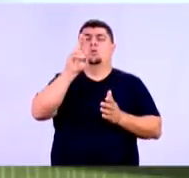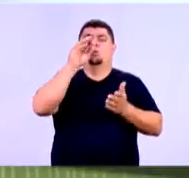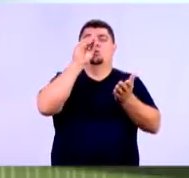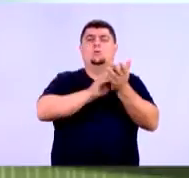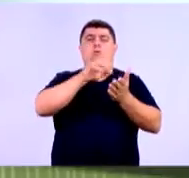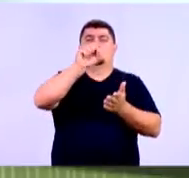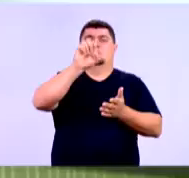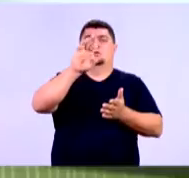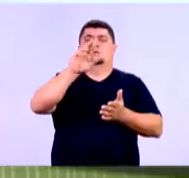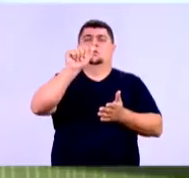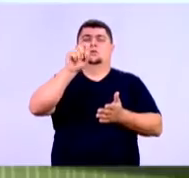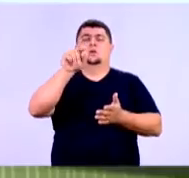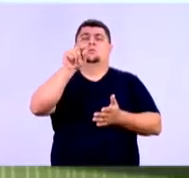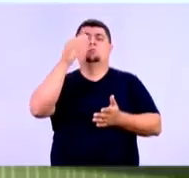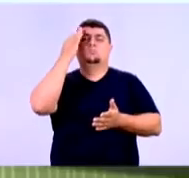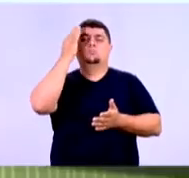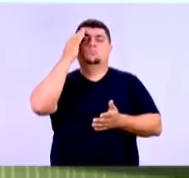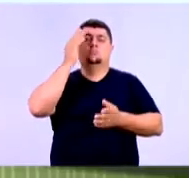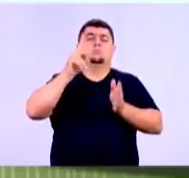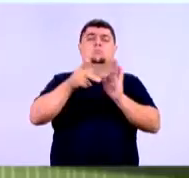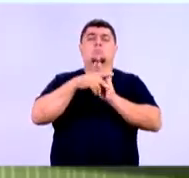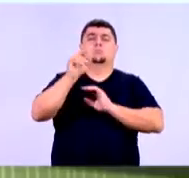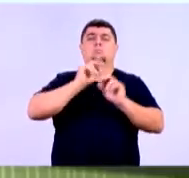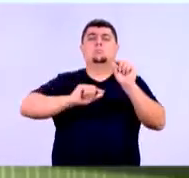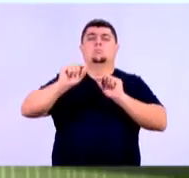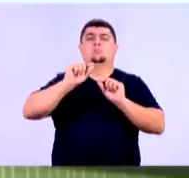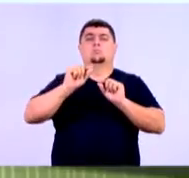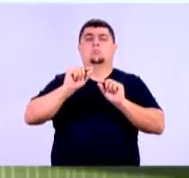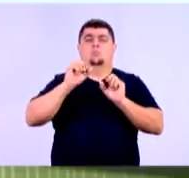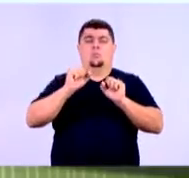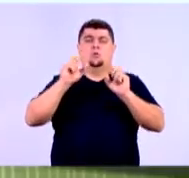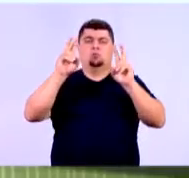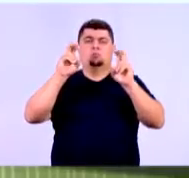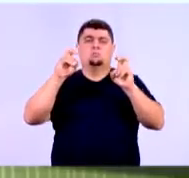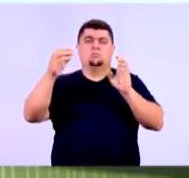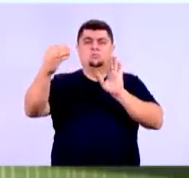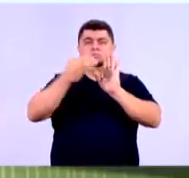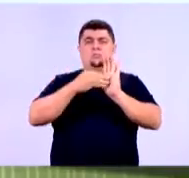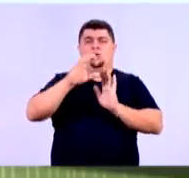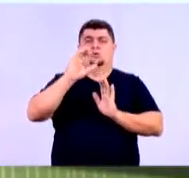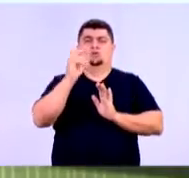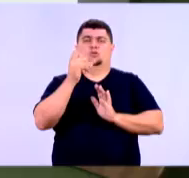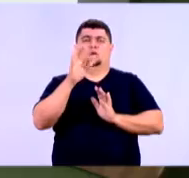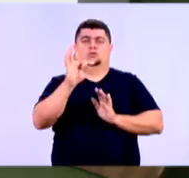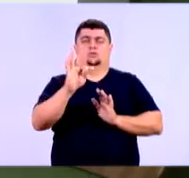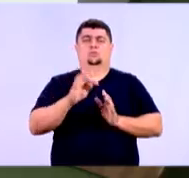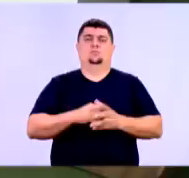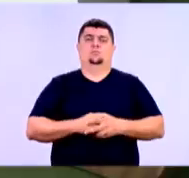Serasa? O que você entende por essa expressão? Traga umas respostas que a gente quer comentar um pouco sobre isso.